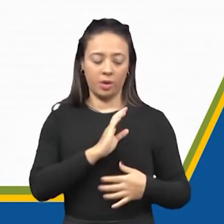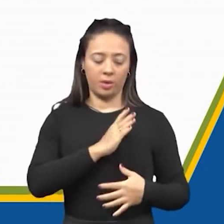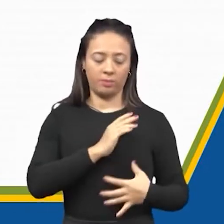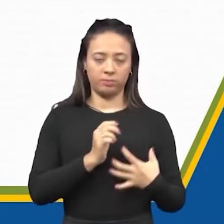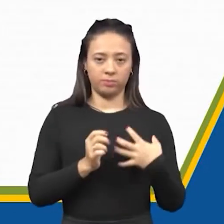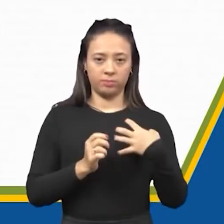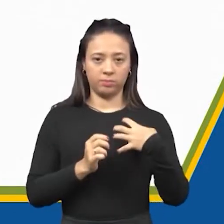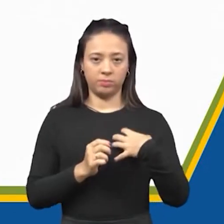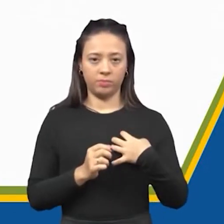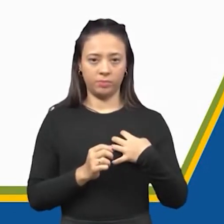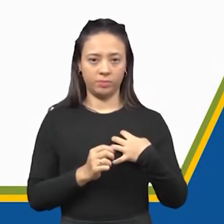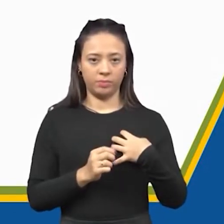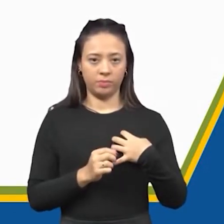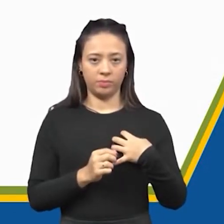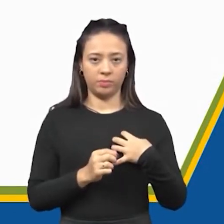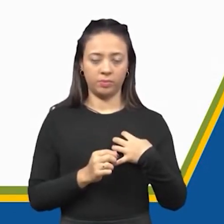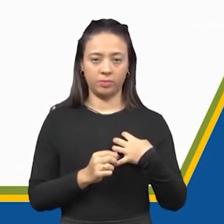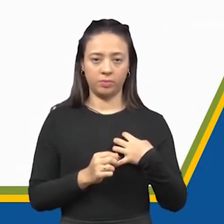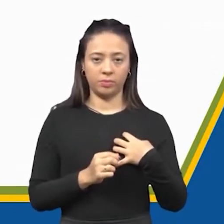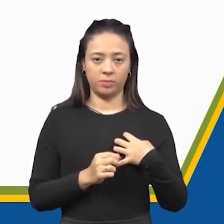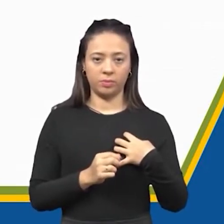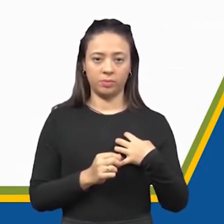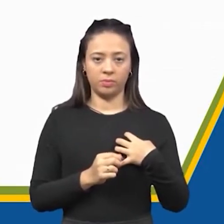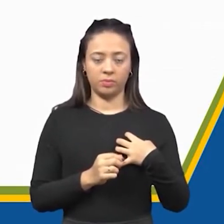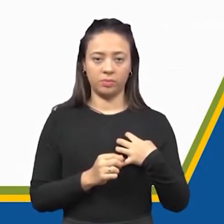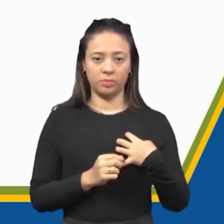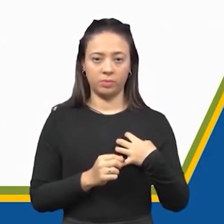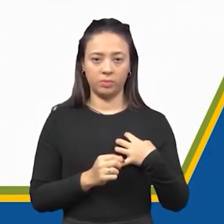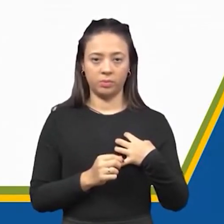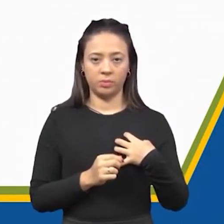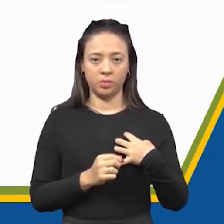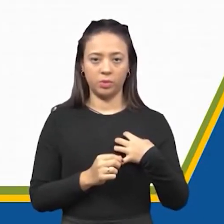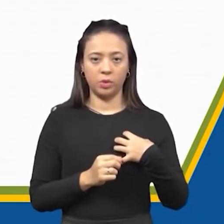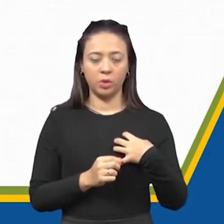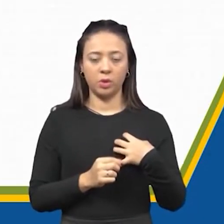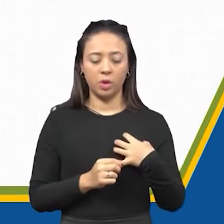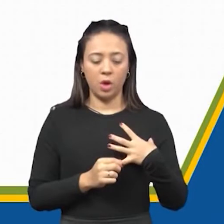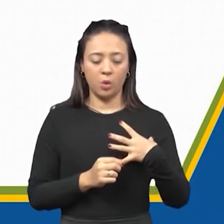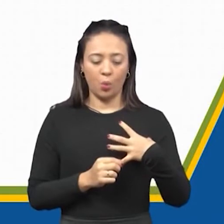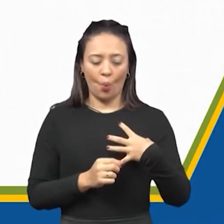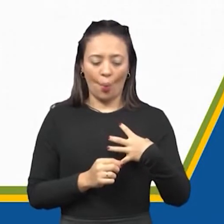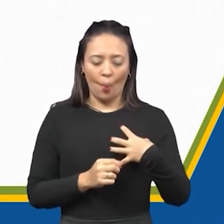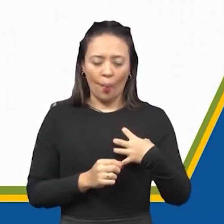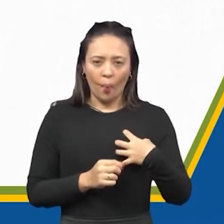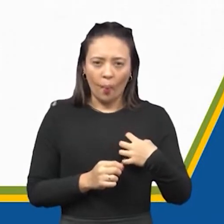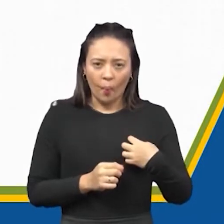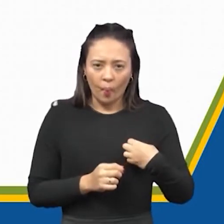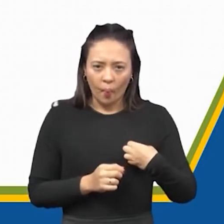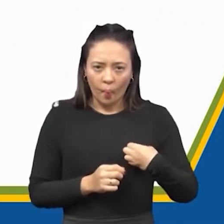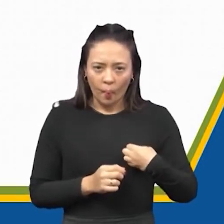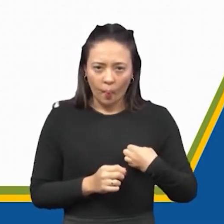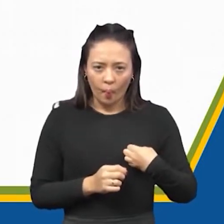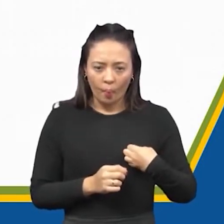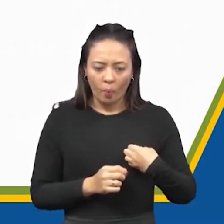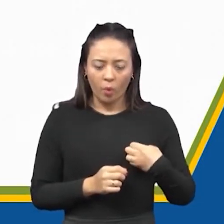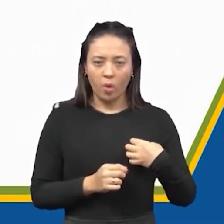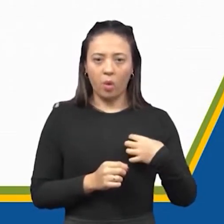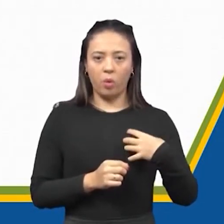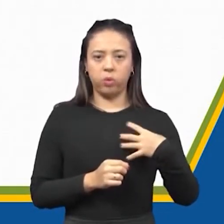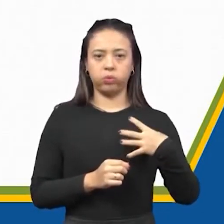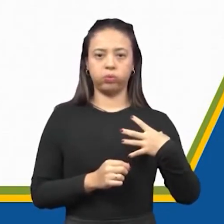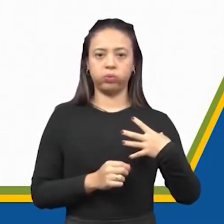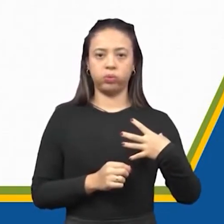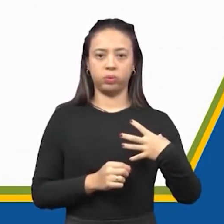movimento de contração. É no momento em que o coração ele vai se contrair e vai liberar o